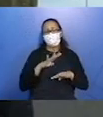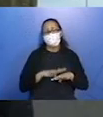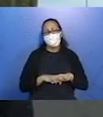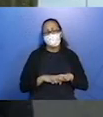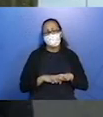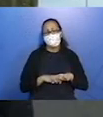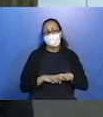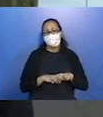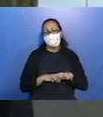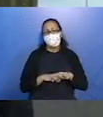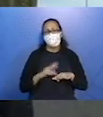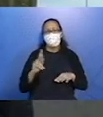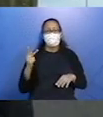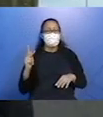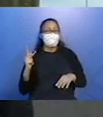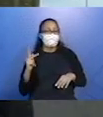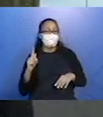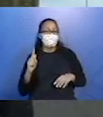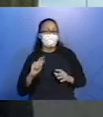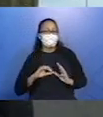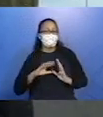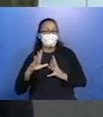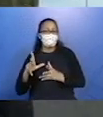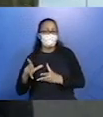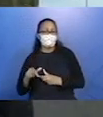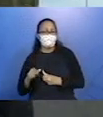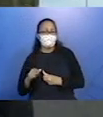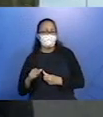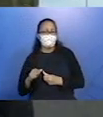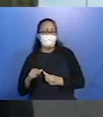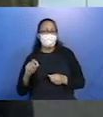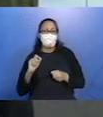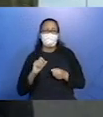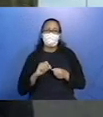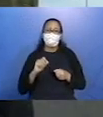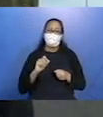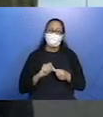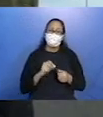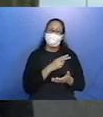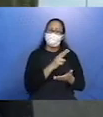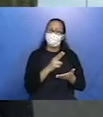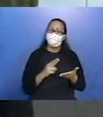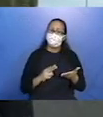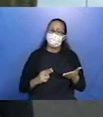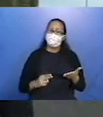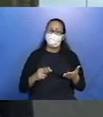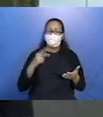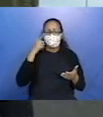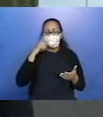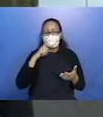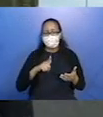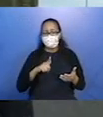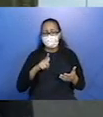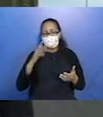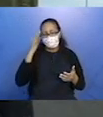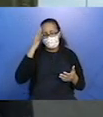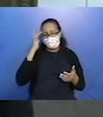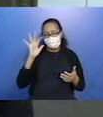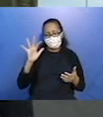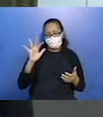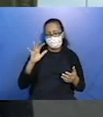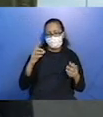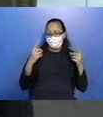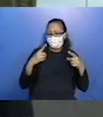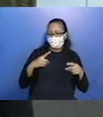de geografia, alunos que fazem a linha do tempo, alunos que desenham para conseguir resolver um desafio de